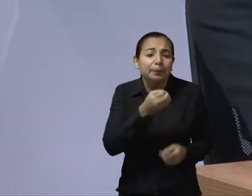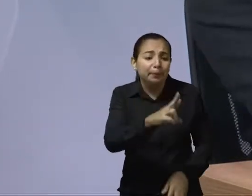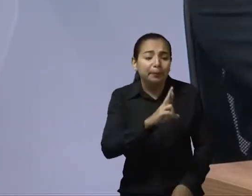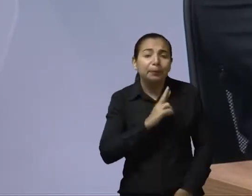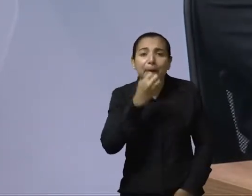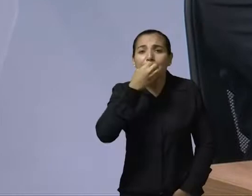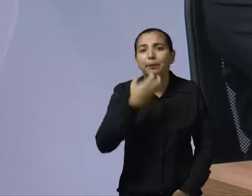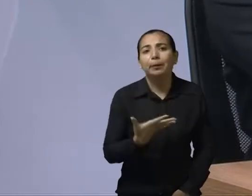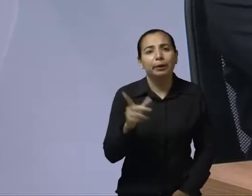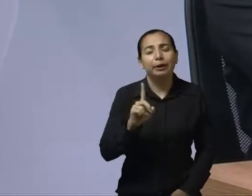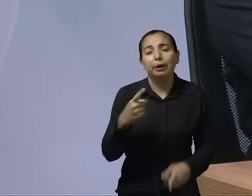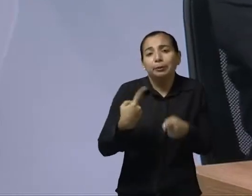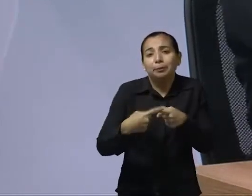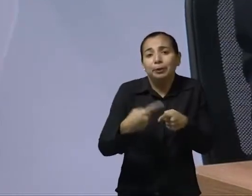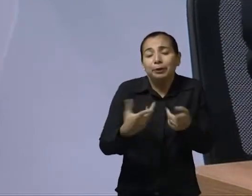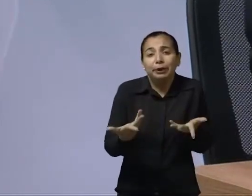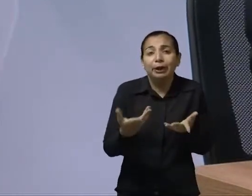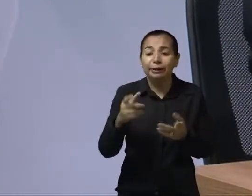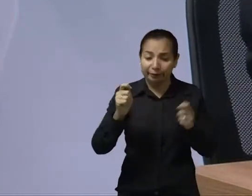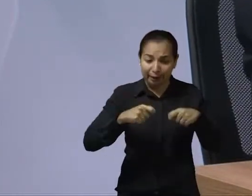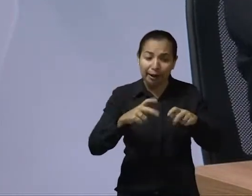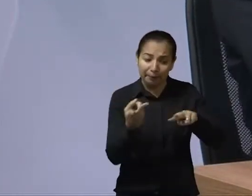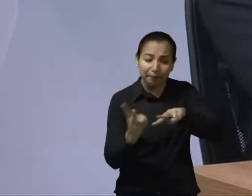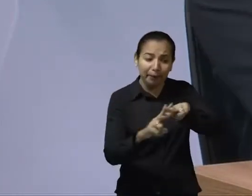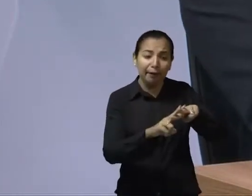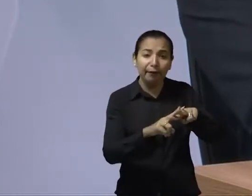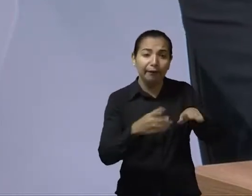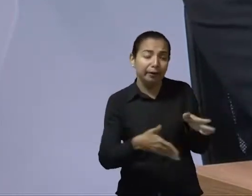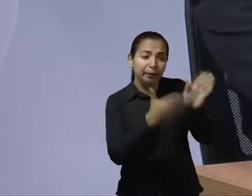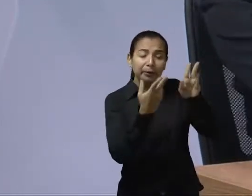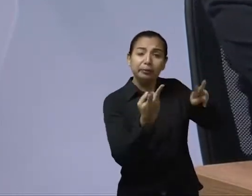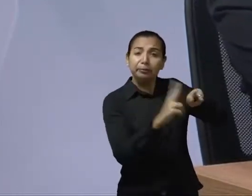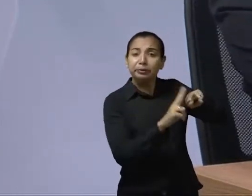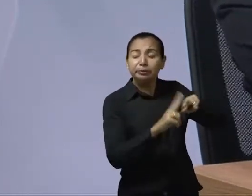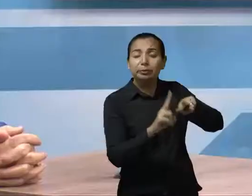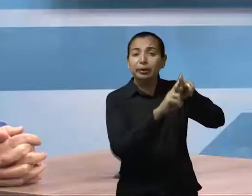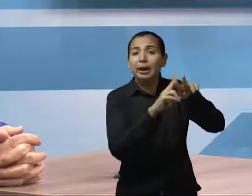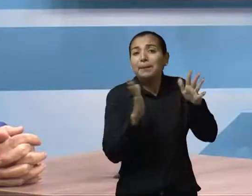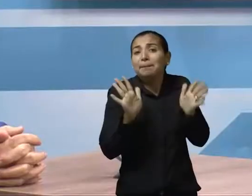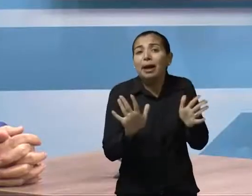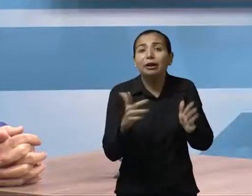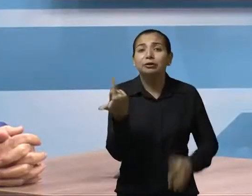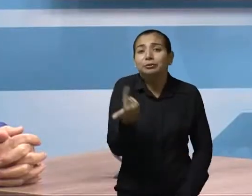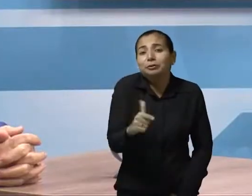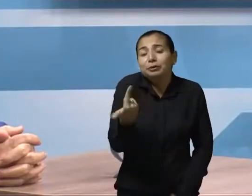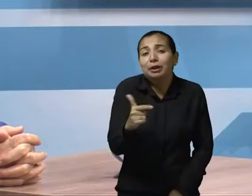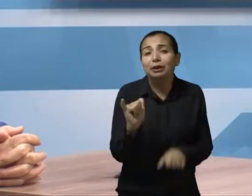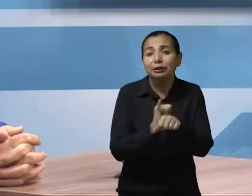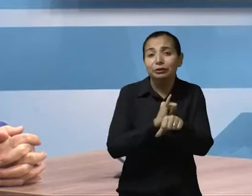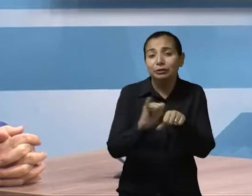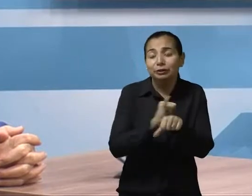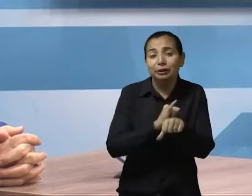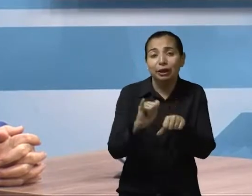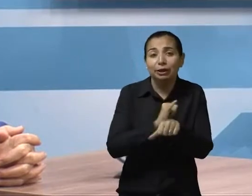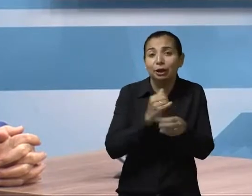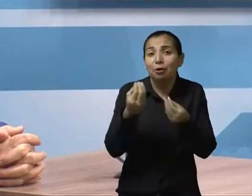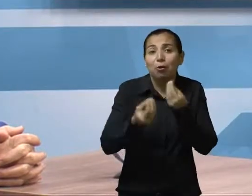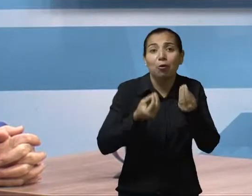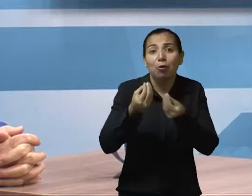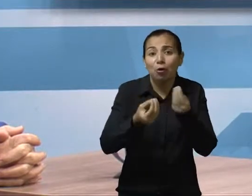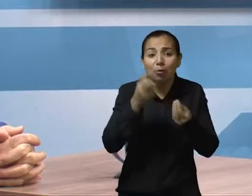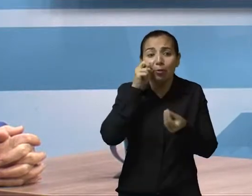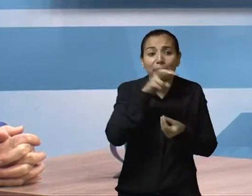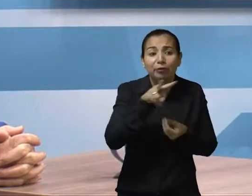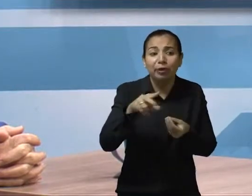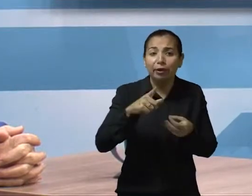vinculação da facção quando vão para o sistema carcerário, eles continuam lá, né? Mas você não tem uma estratégia de inibição do crescimento